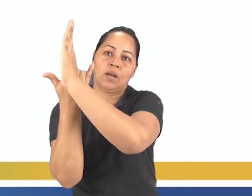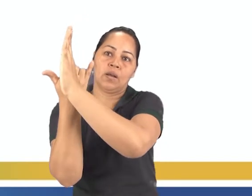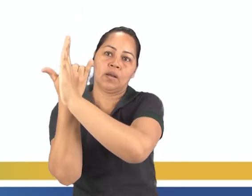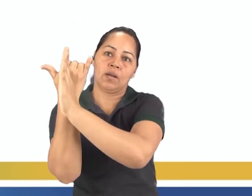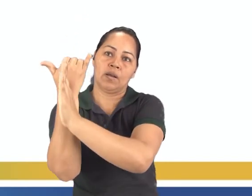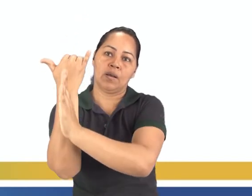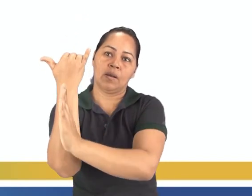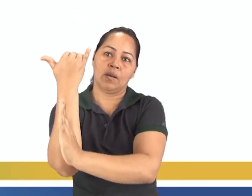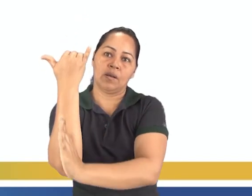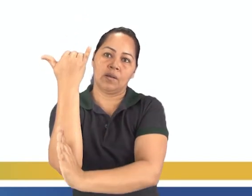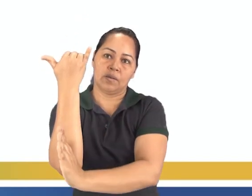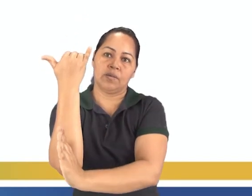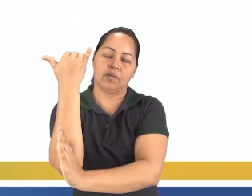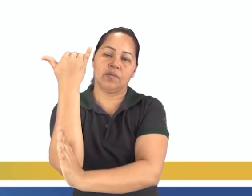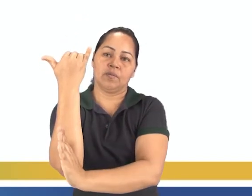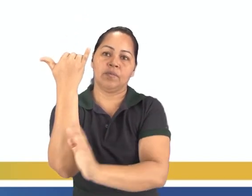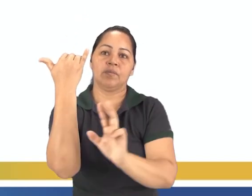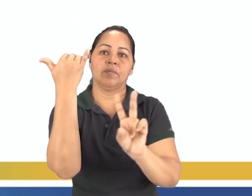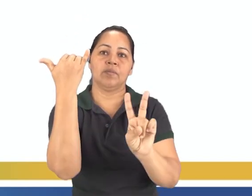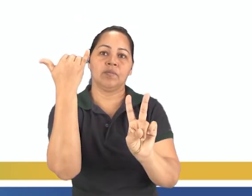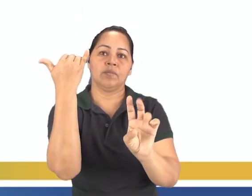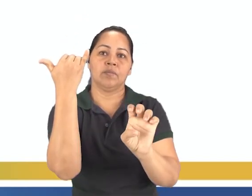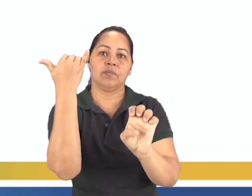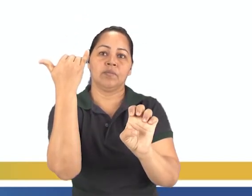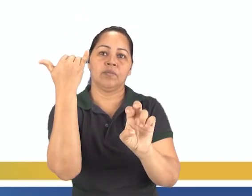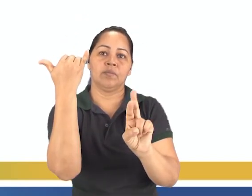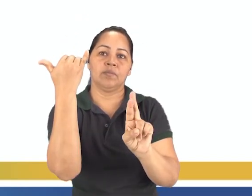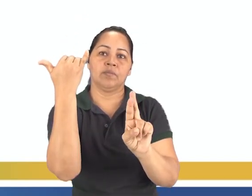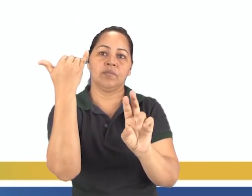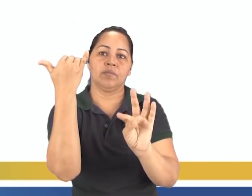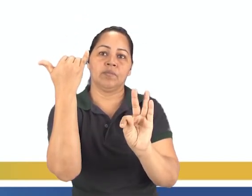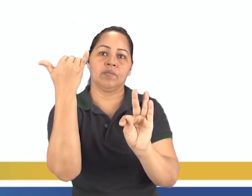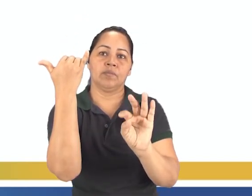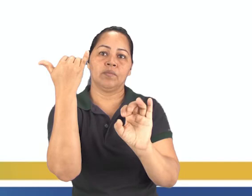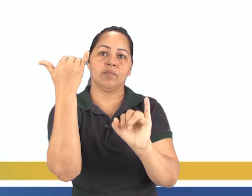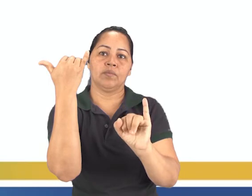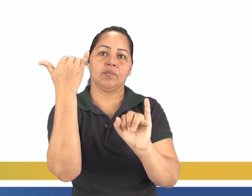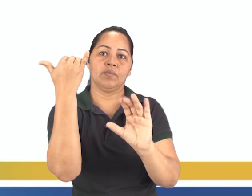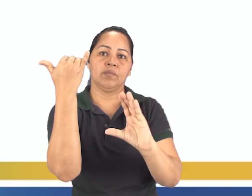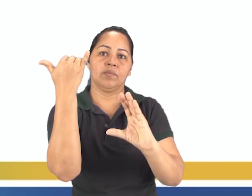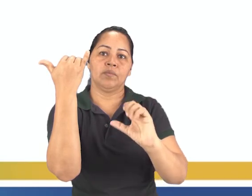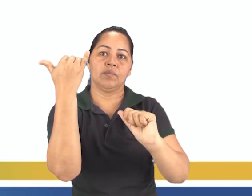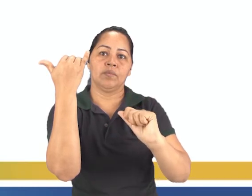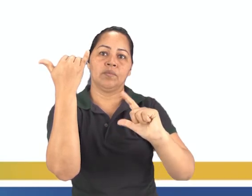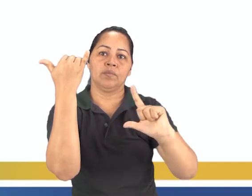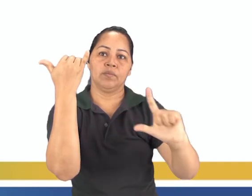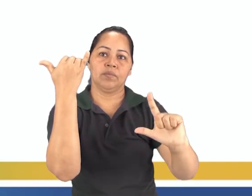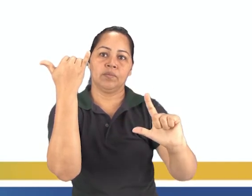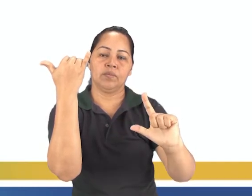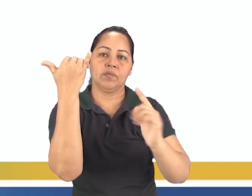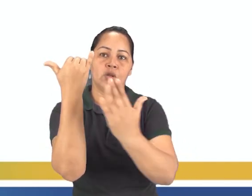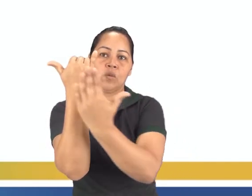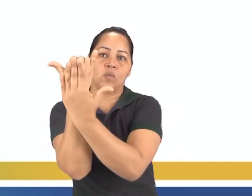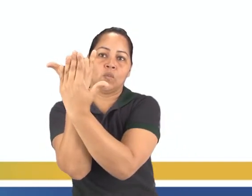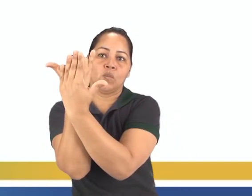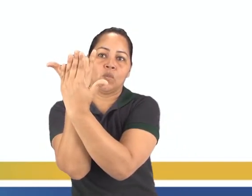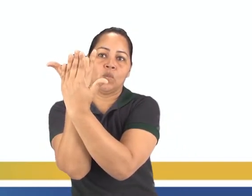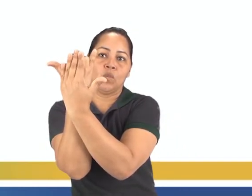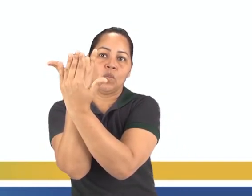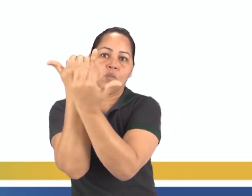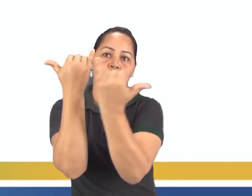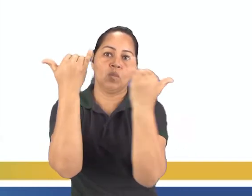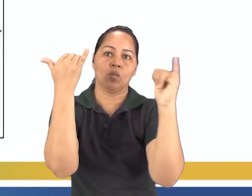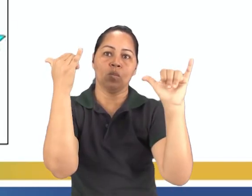vendo? Tudo que acontece do lado esquerdo aparece refletido exatamente igual do lado direito do nosso